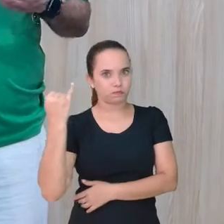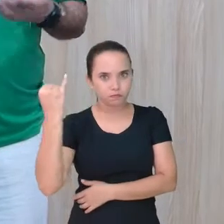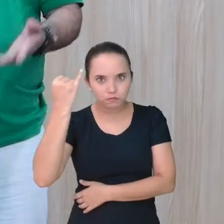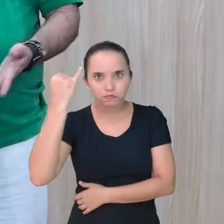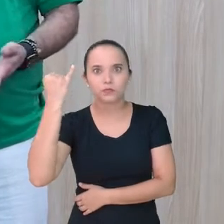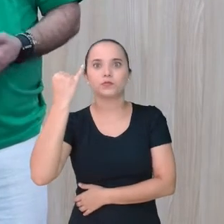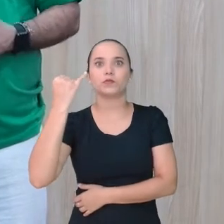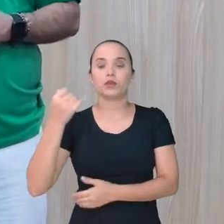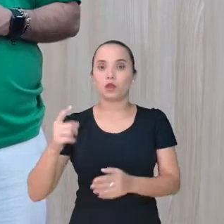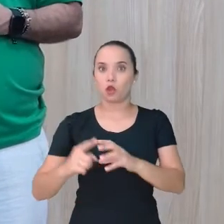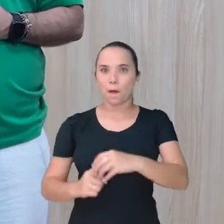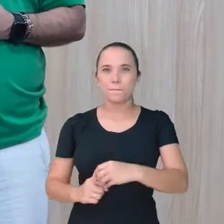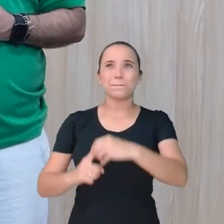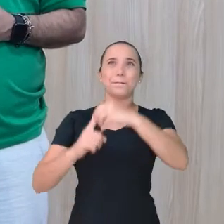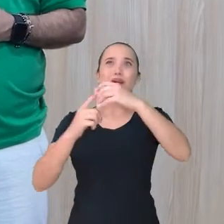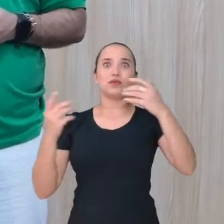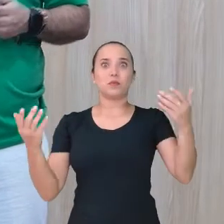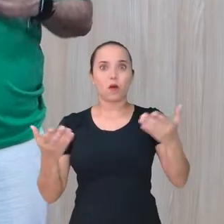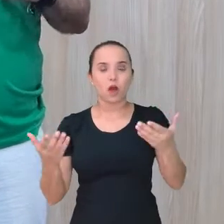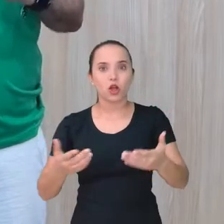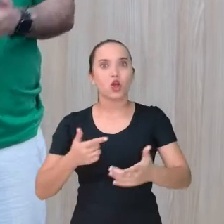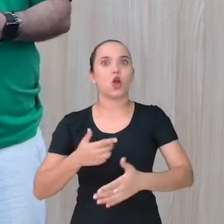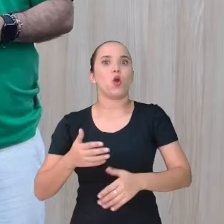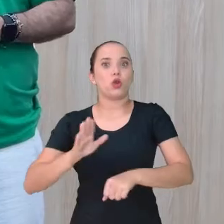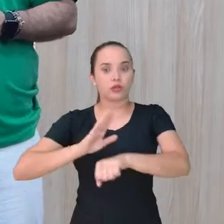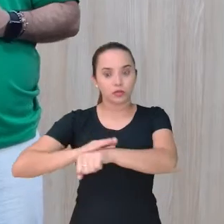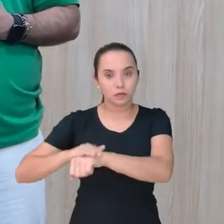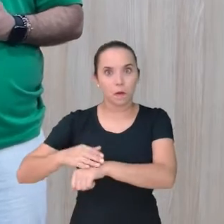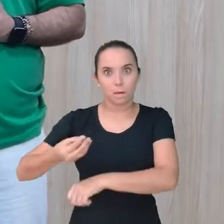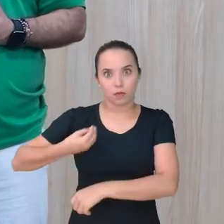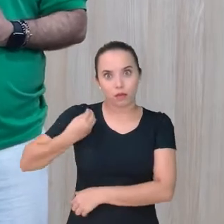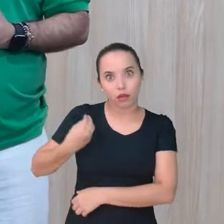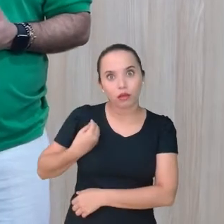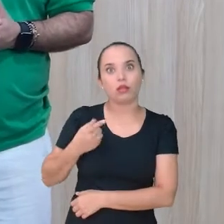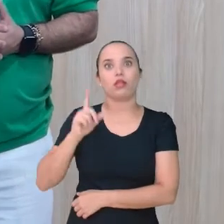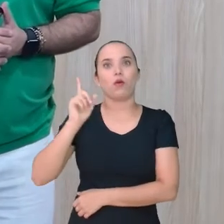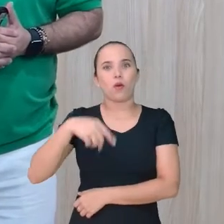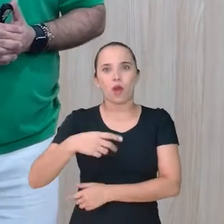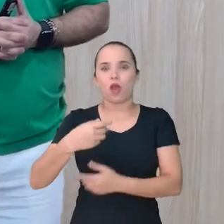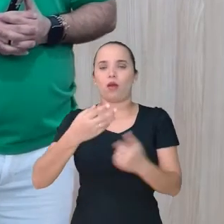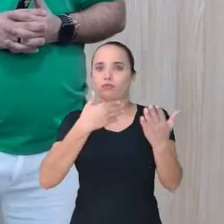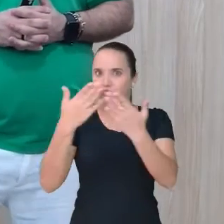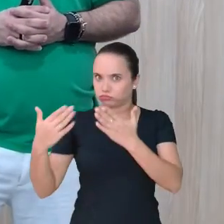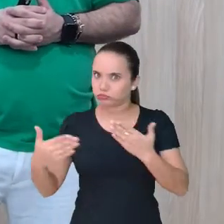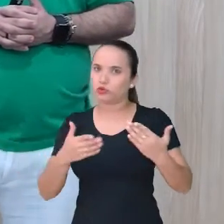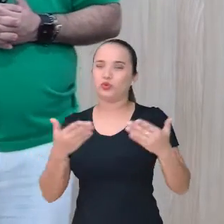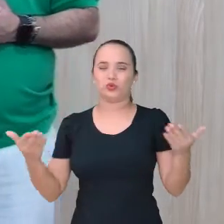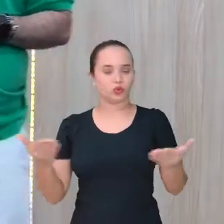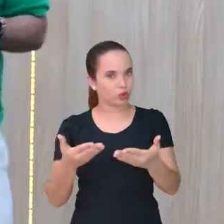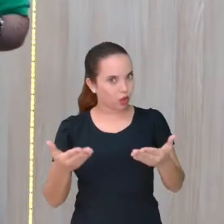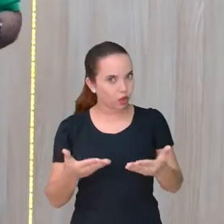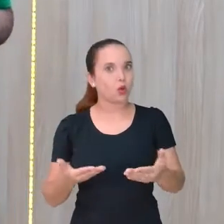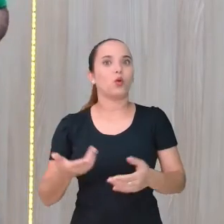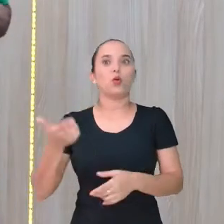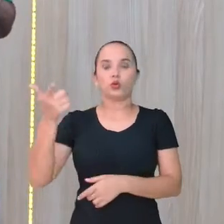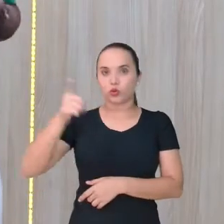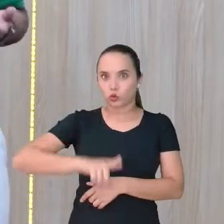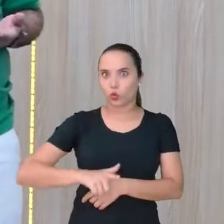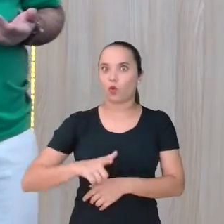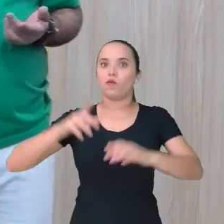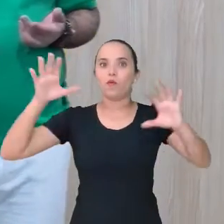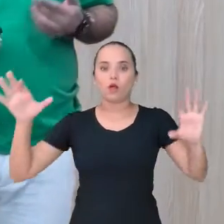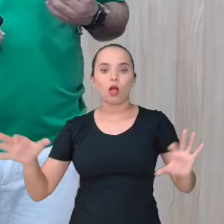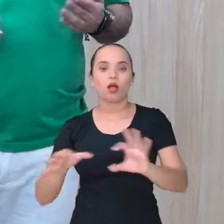no tempo presente, né, que a gente vive. Esse conceito ele vem sendo bastante discutido, associado a